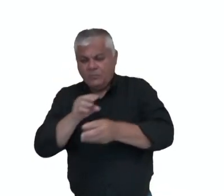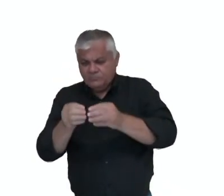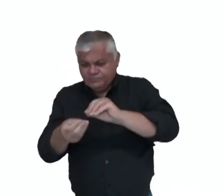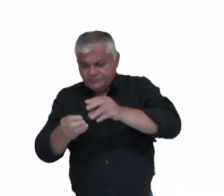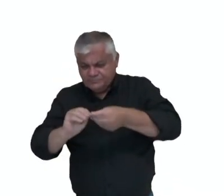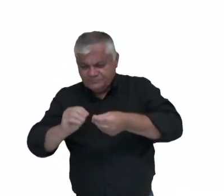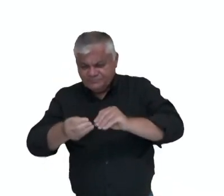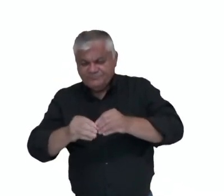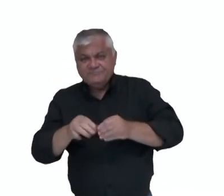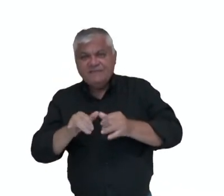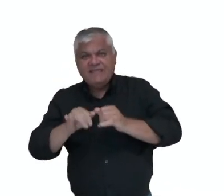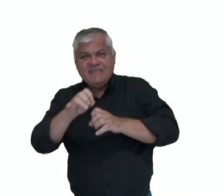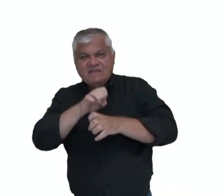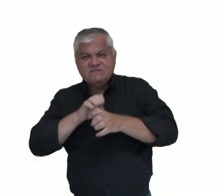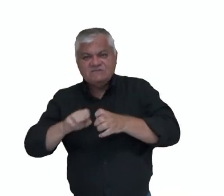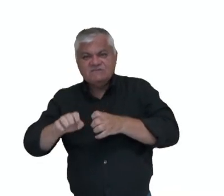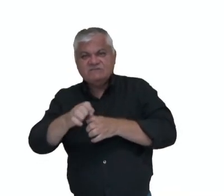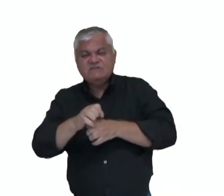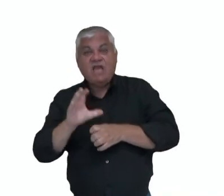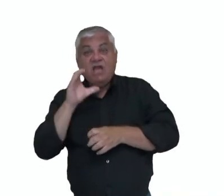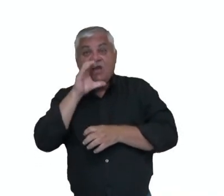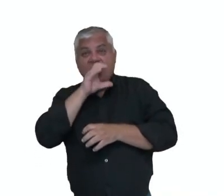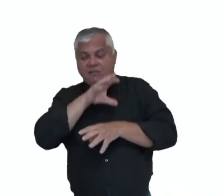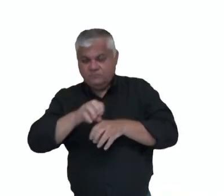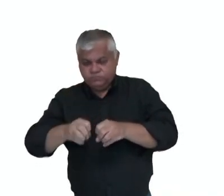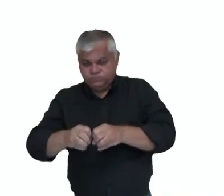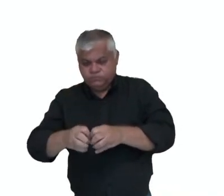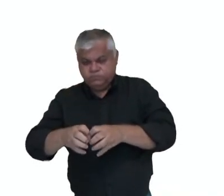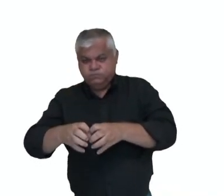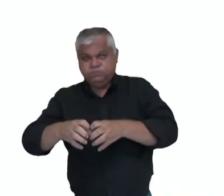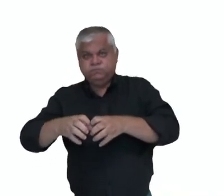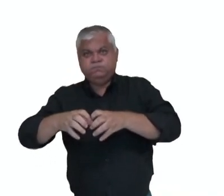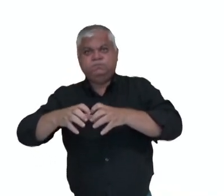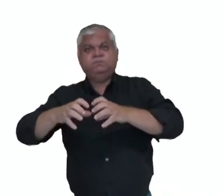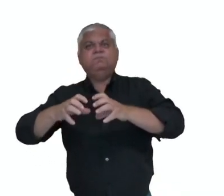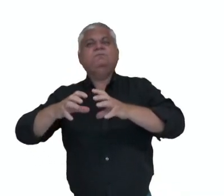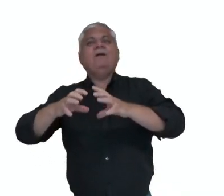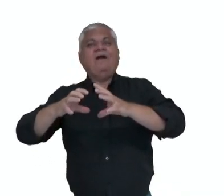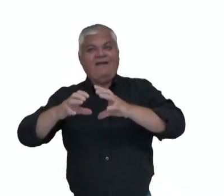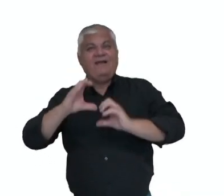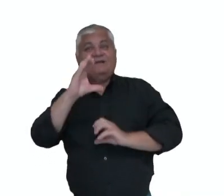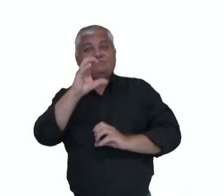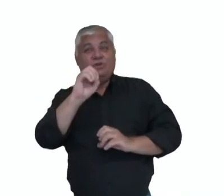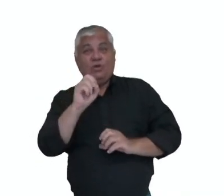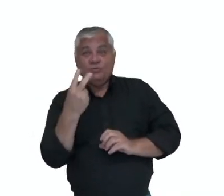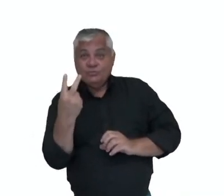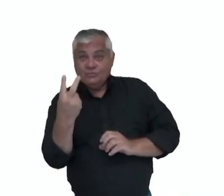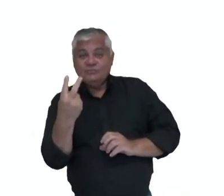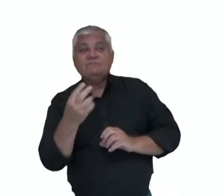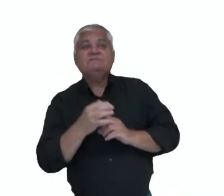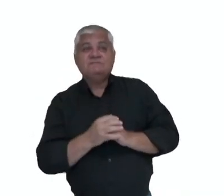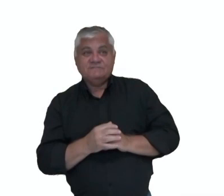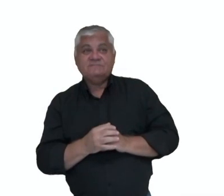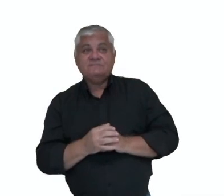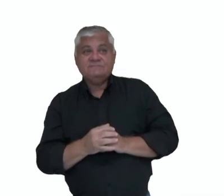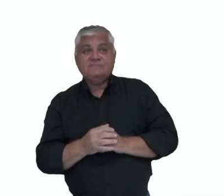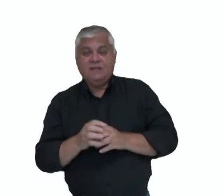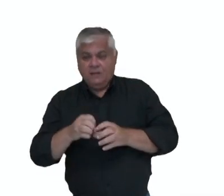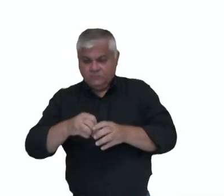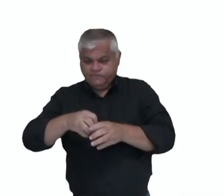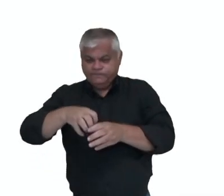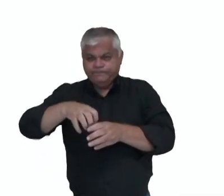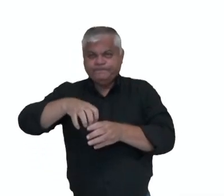gerar energia e calor e vai formar ali, né, transformando em álcool e gás carbônico, tá? Então espera-se que o copo ele